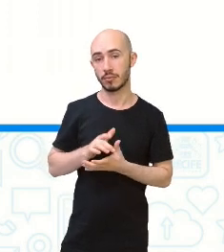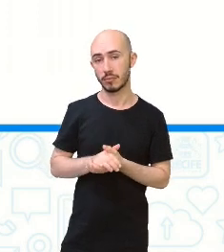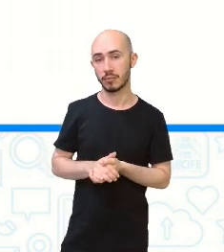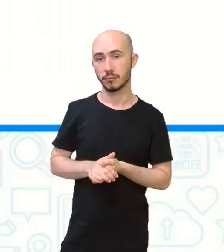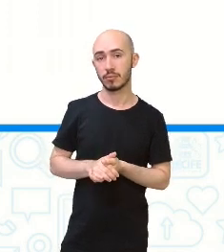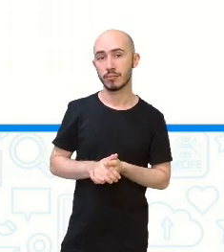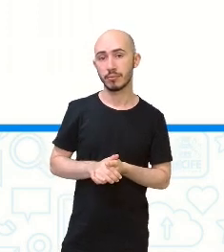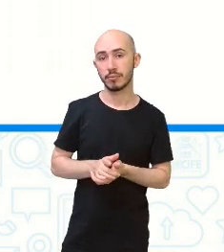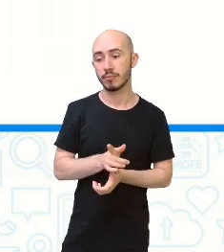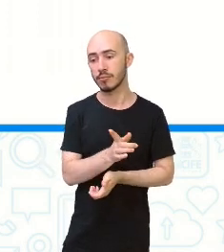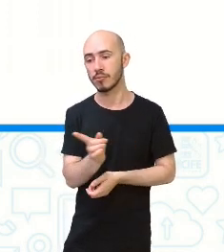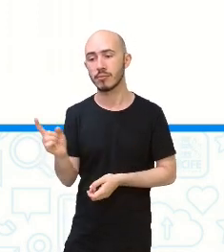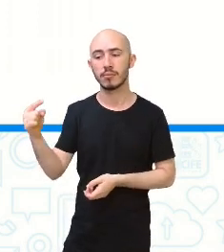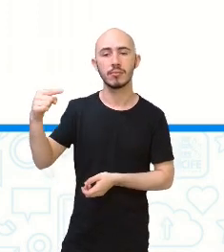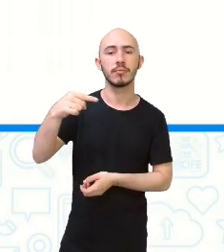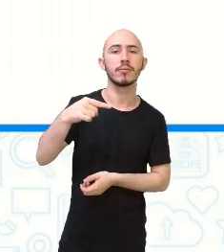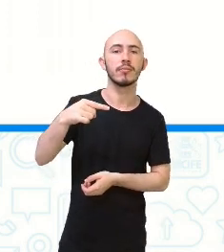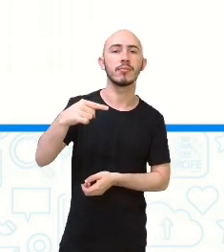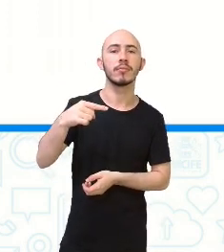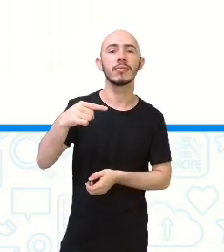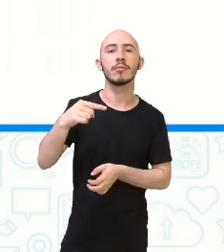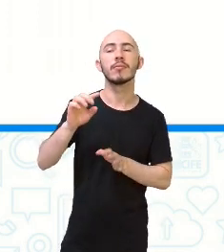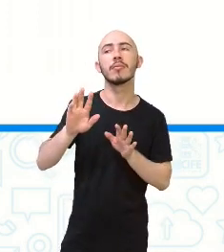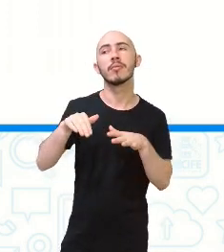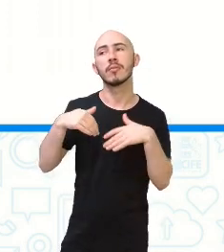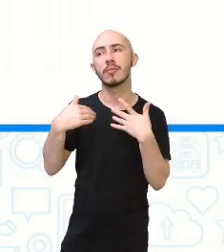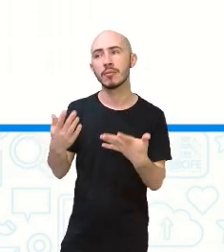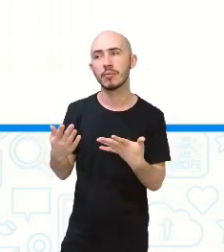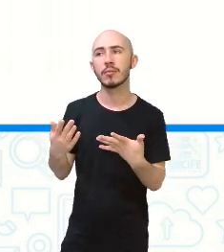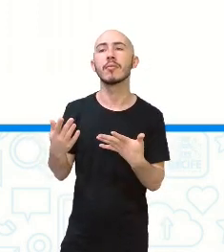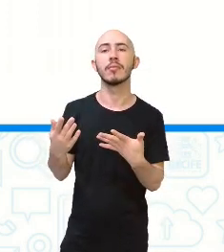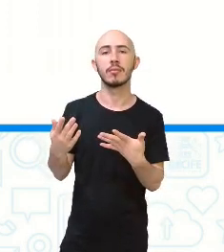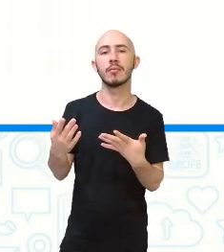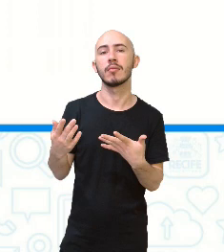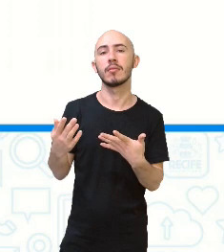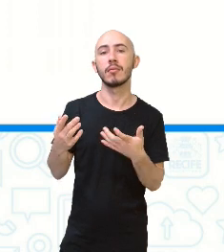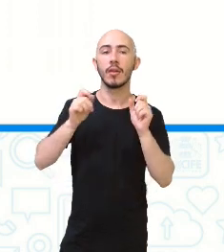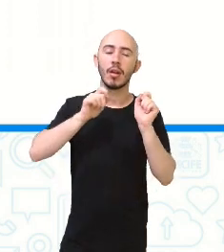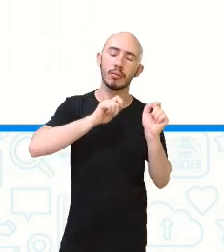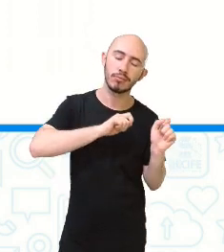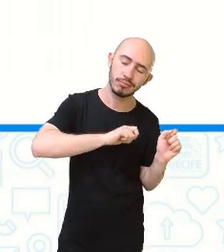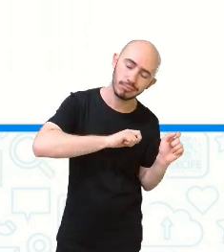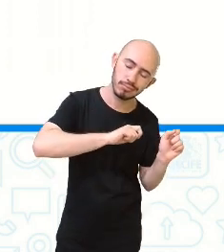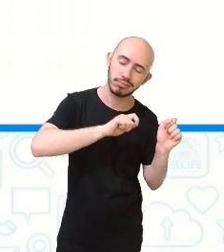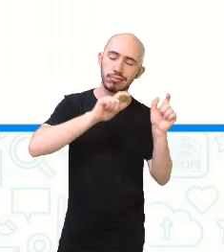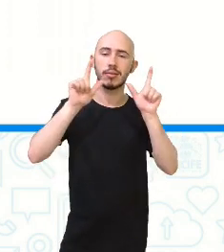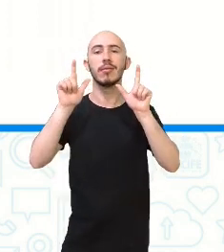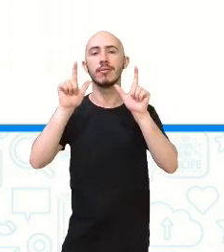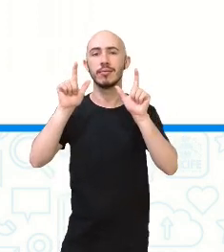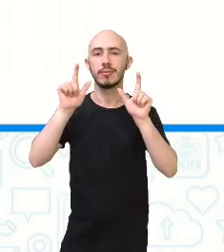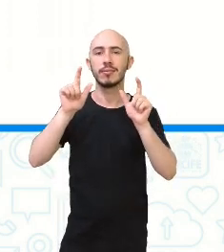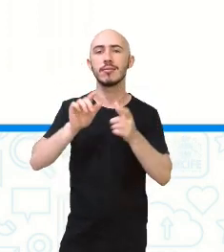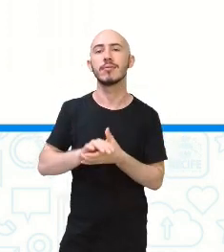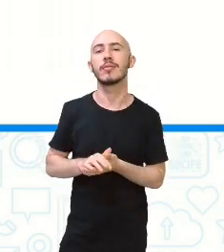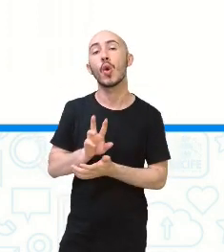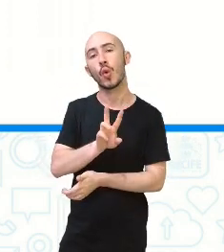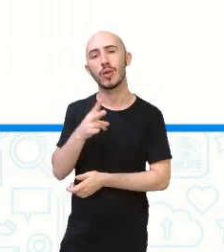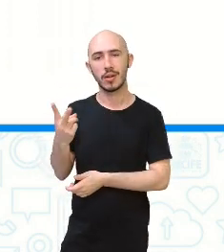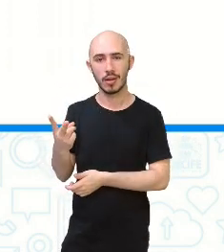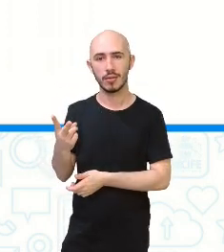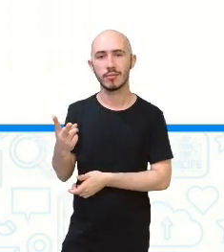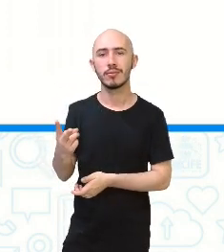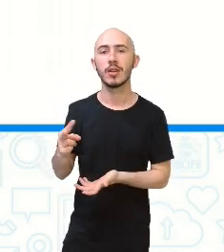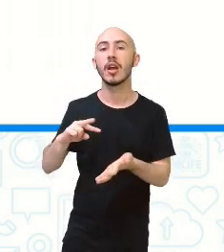dizer, o contrário de dormir significa acordar, logicamente. O significado número